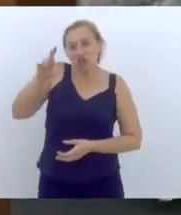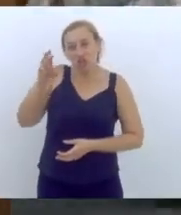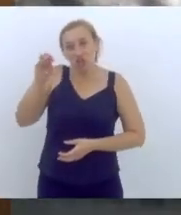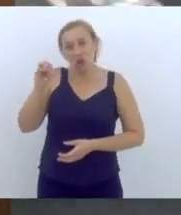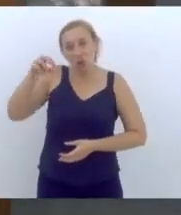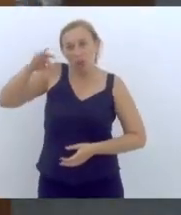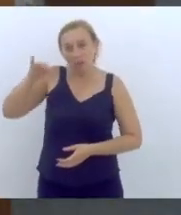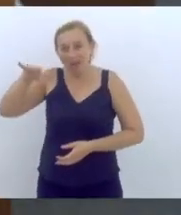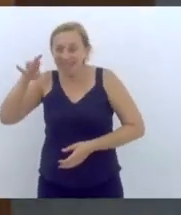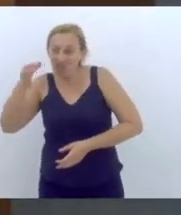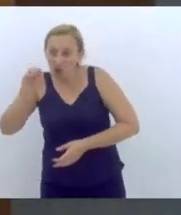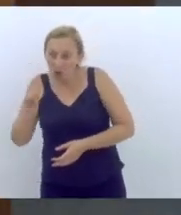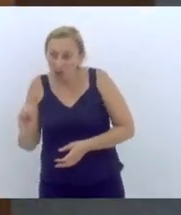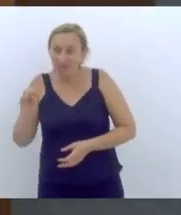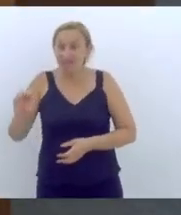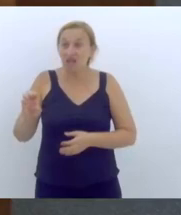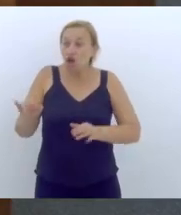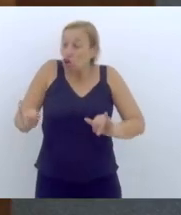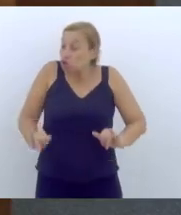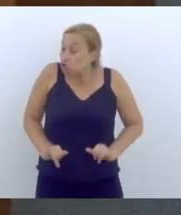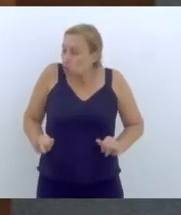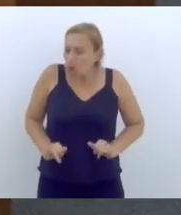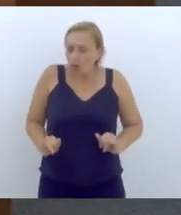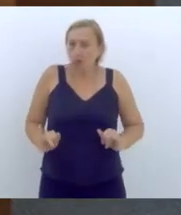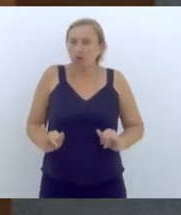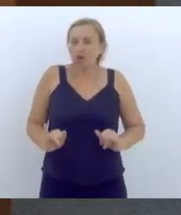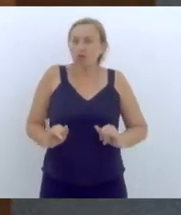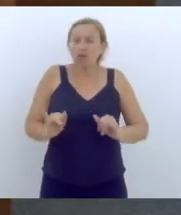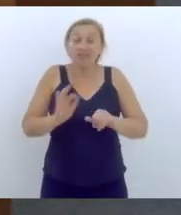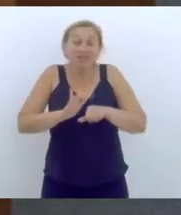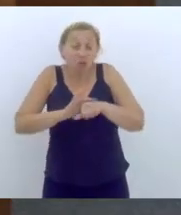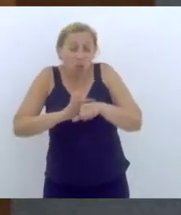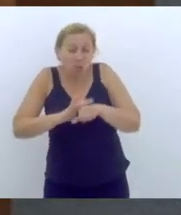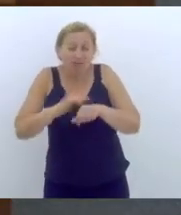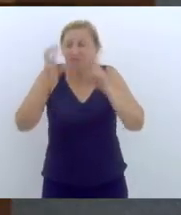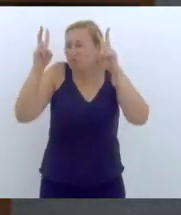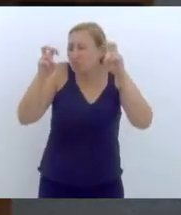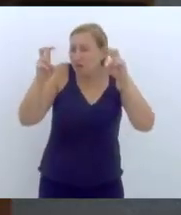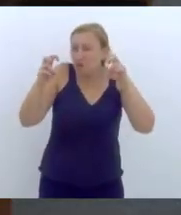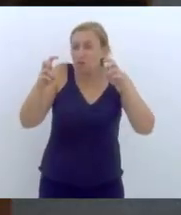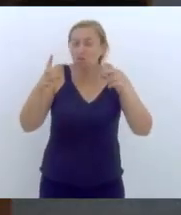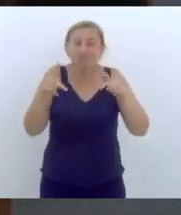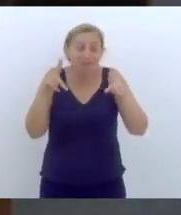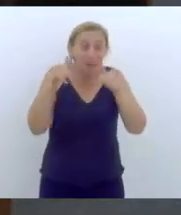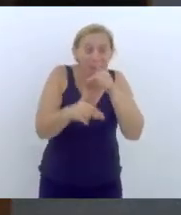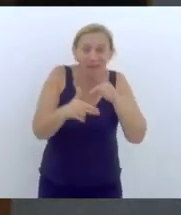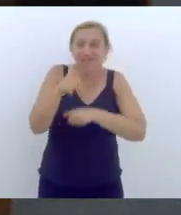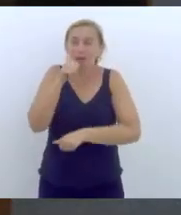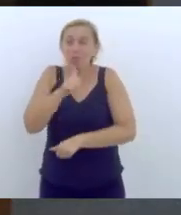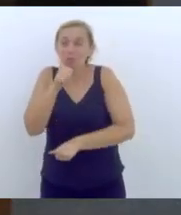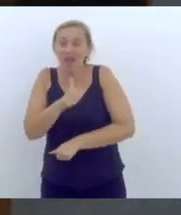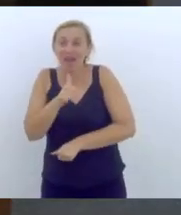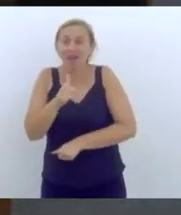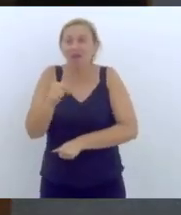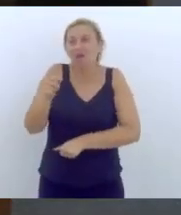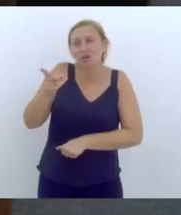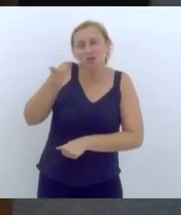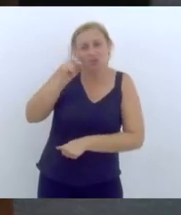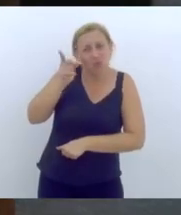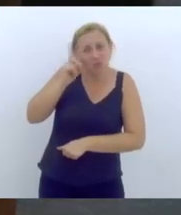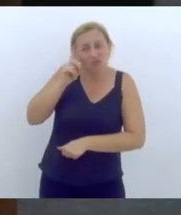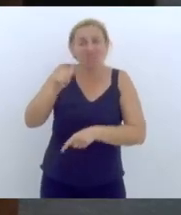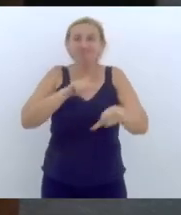endometriose sofrem com esse processo, é uma questão que atrapalha essa mulher no dia a dia,